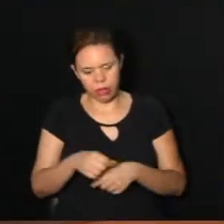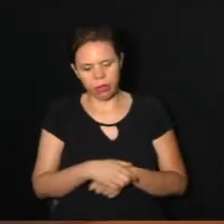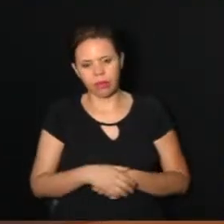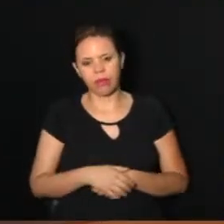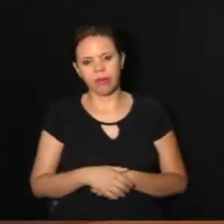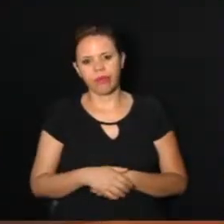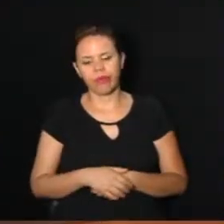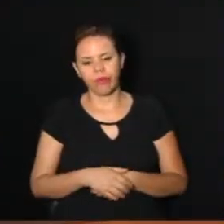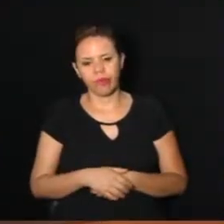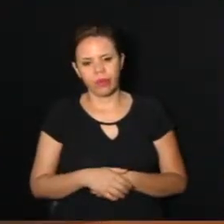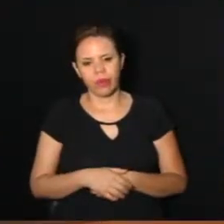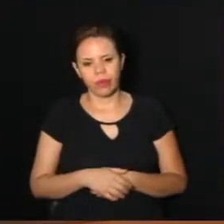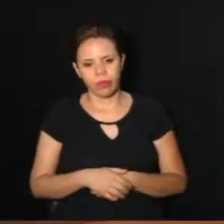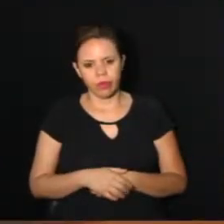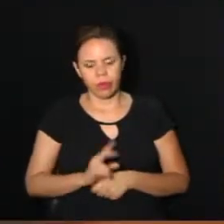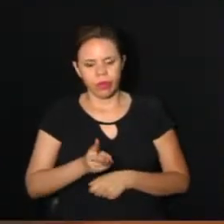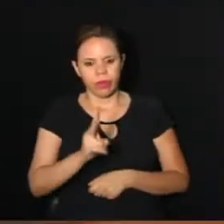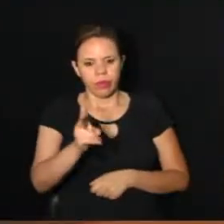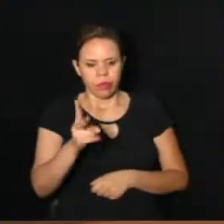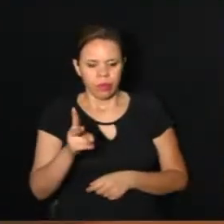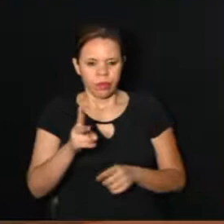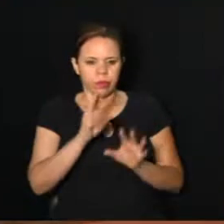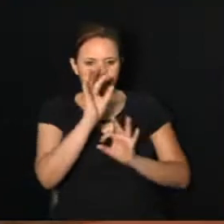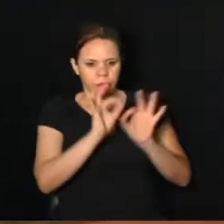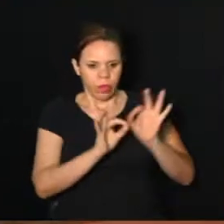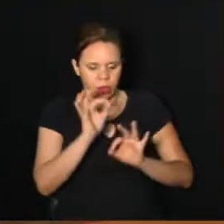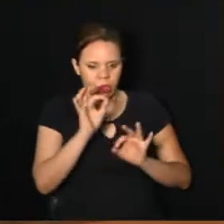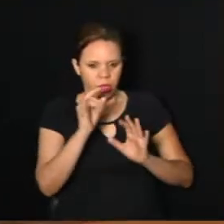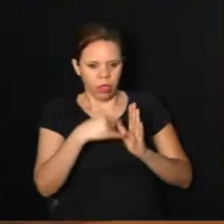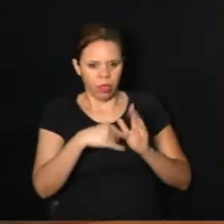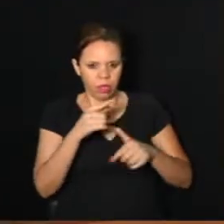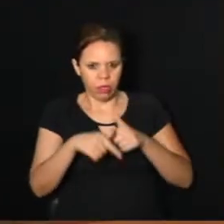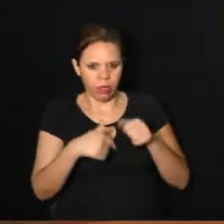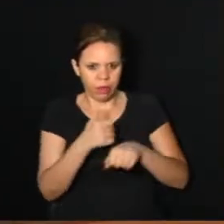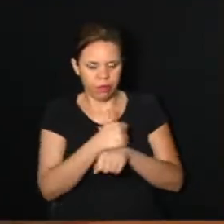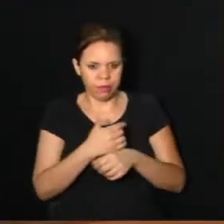para o exercício contínuo e regular da atividade.